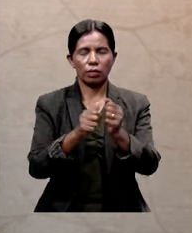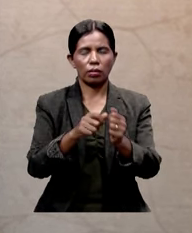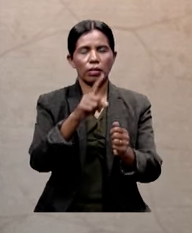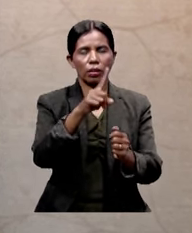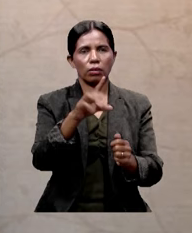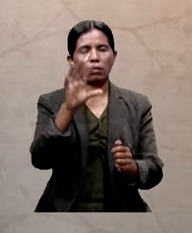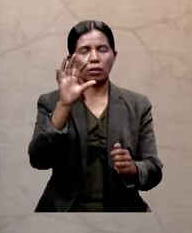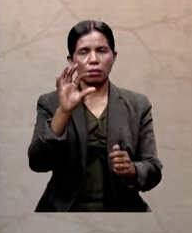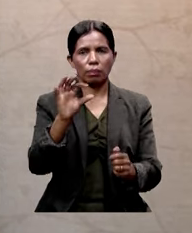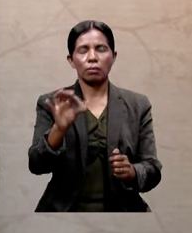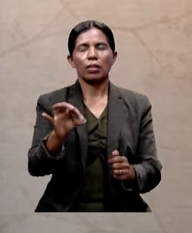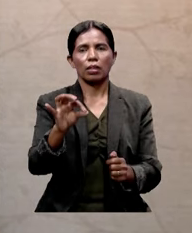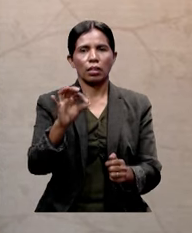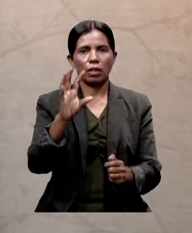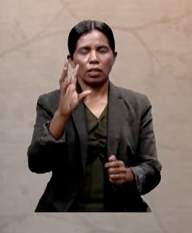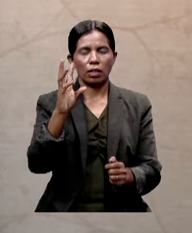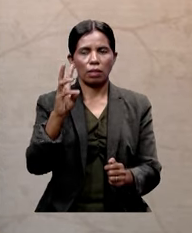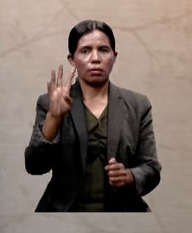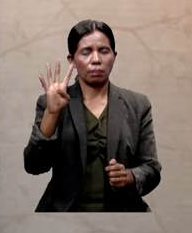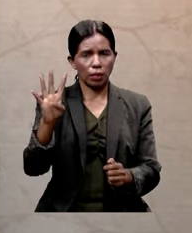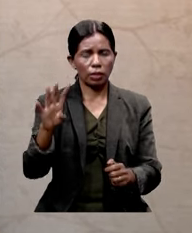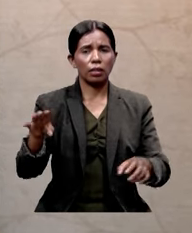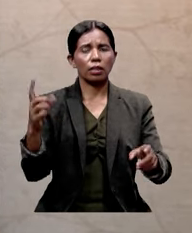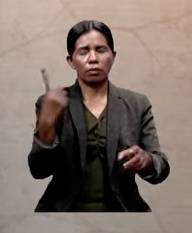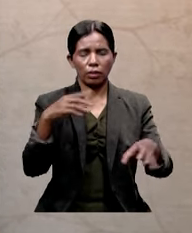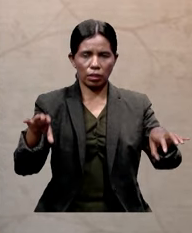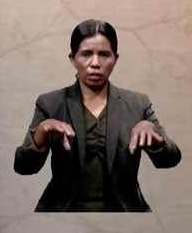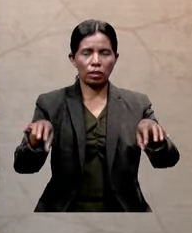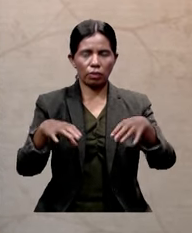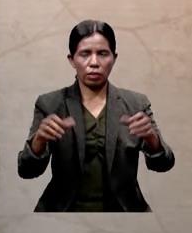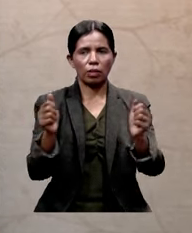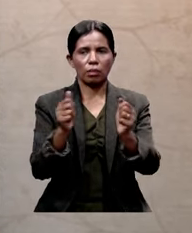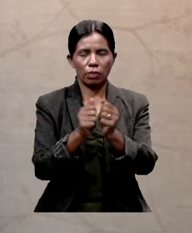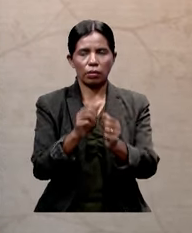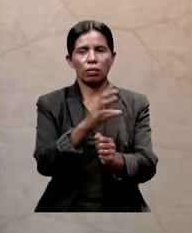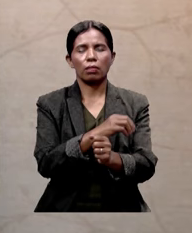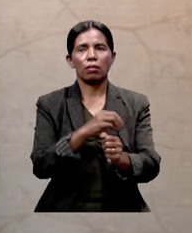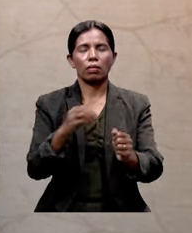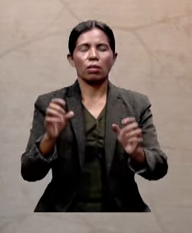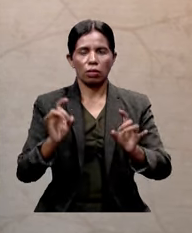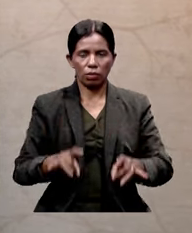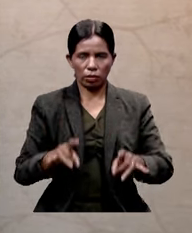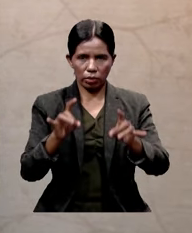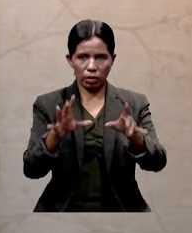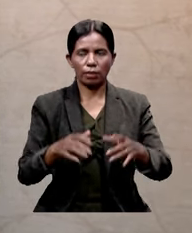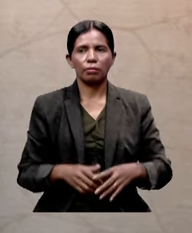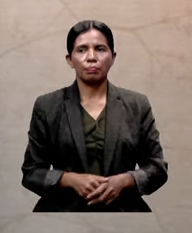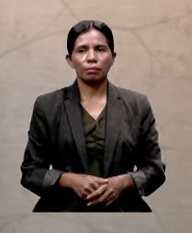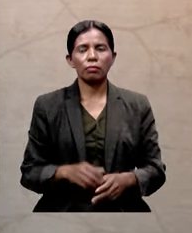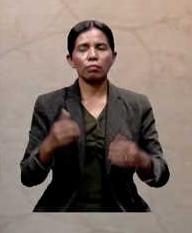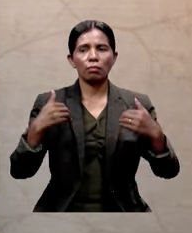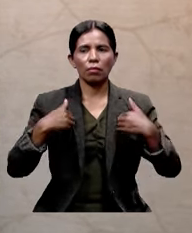1974 e sempre a cooperação entre a organização regional né, e a Austrália. E a